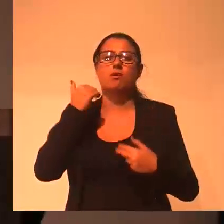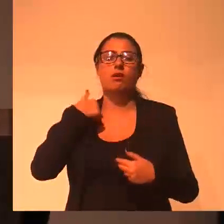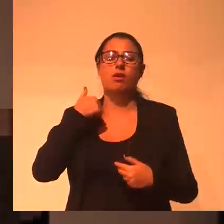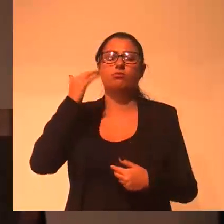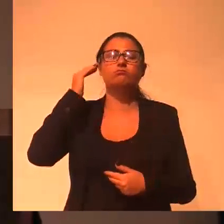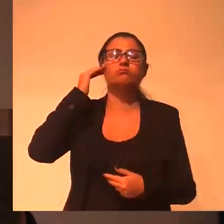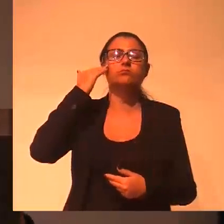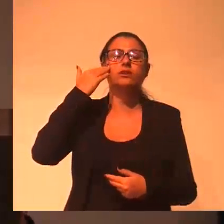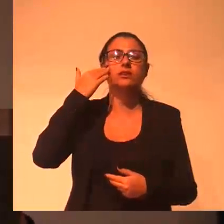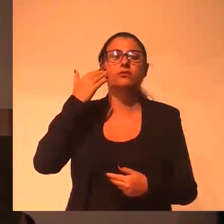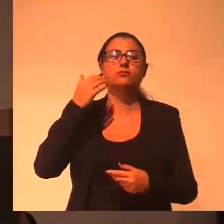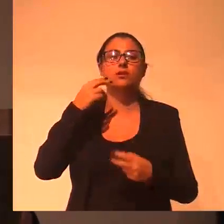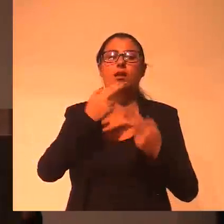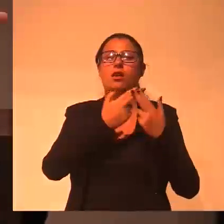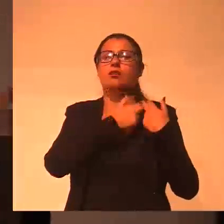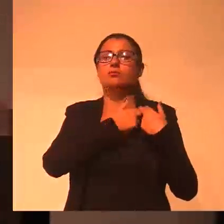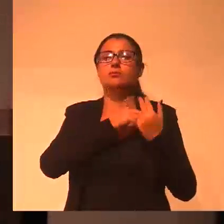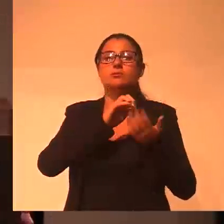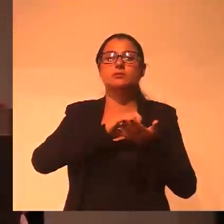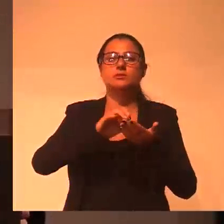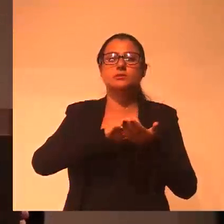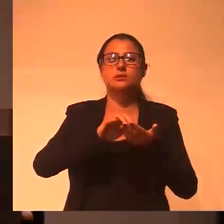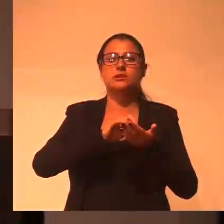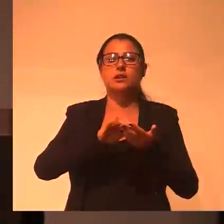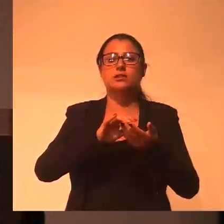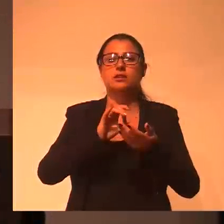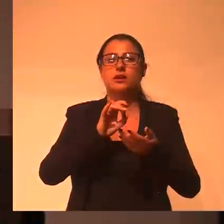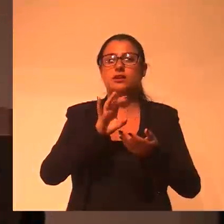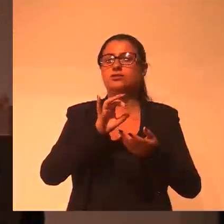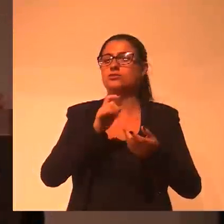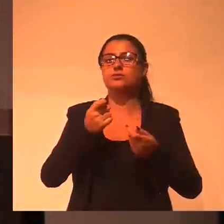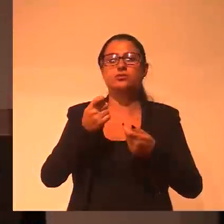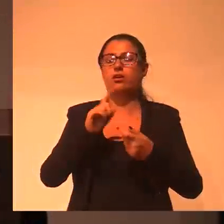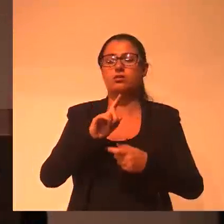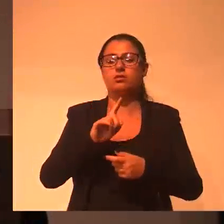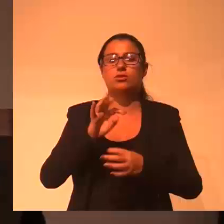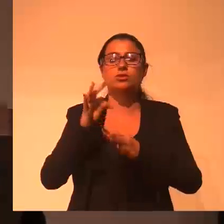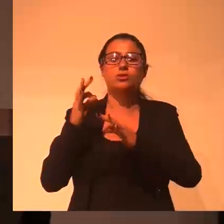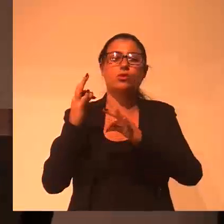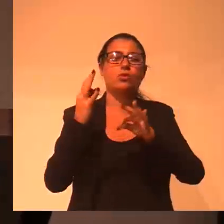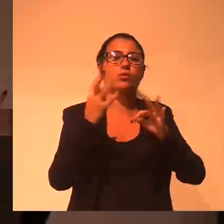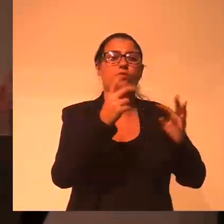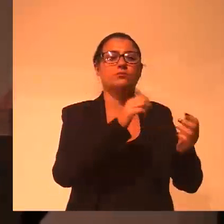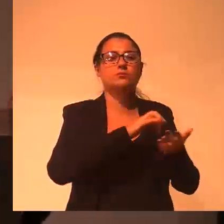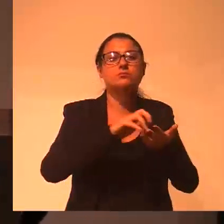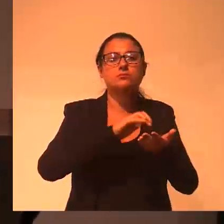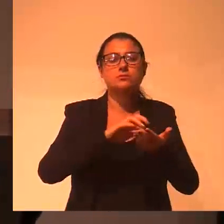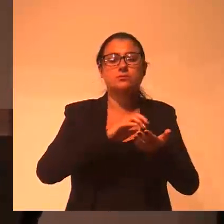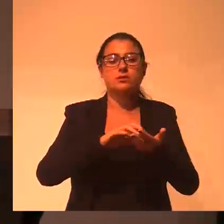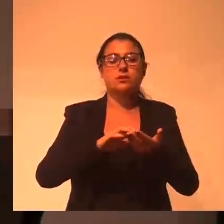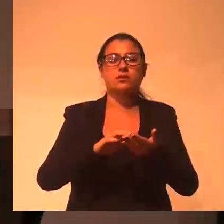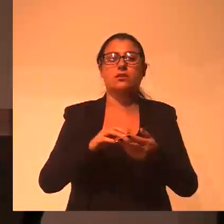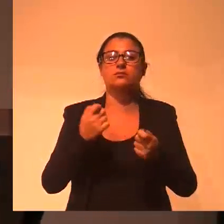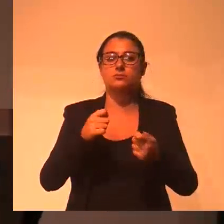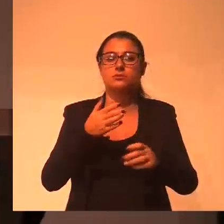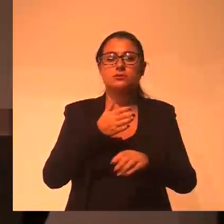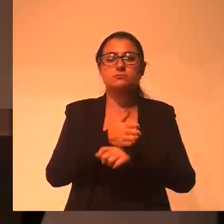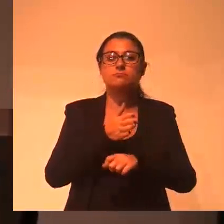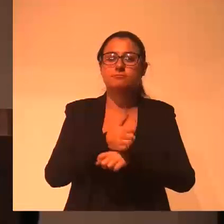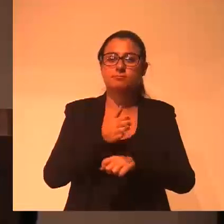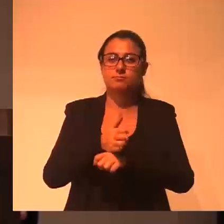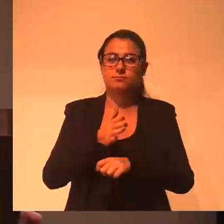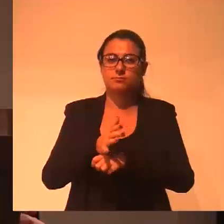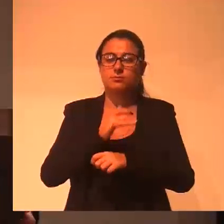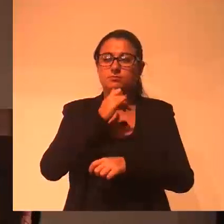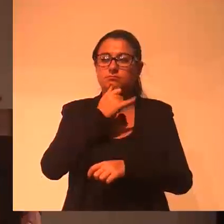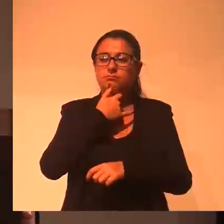não é responsabilidade só da Secretaria da Fazenda. Eu acredito que todas as secretarias precisam participar. Qual a minha